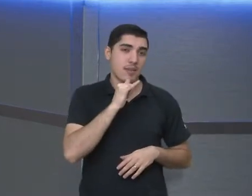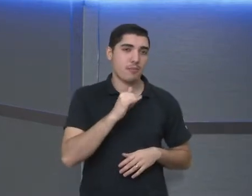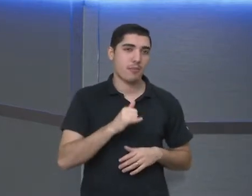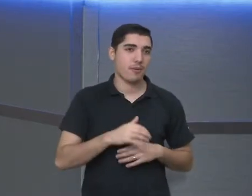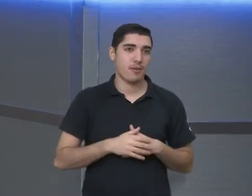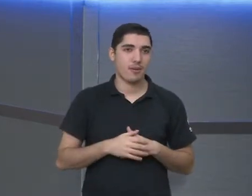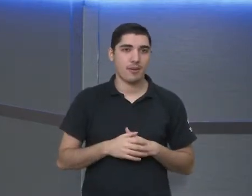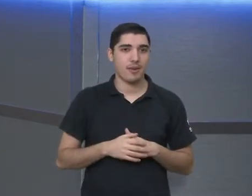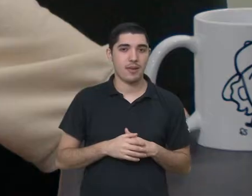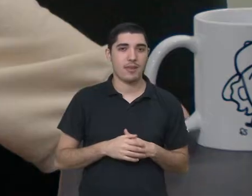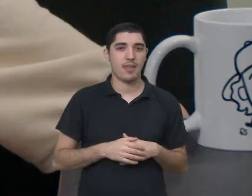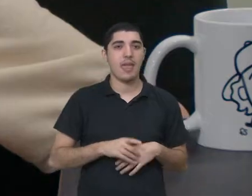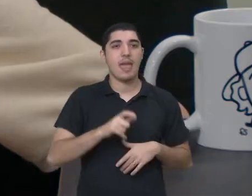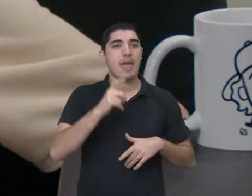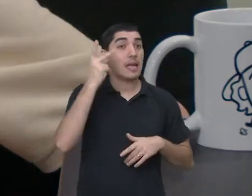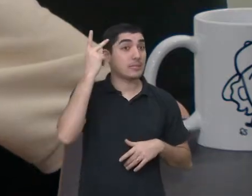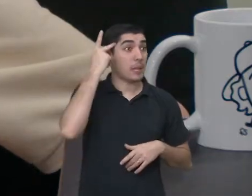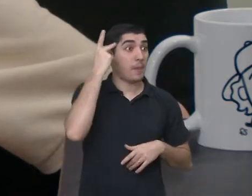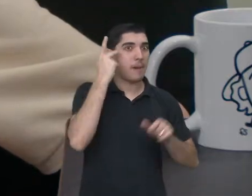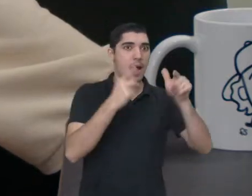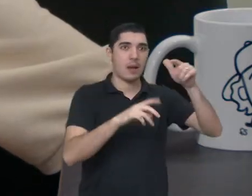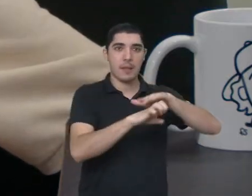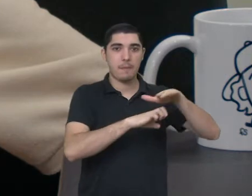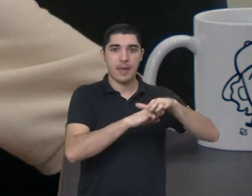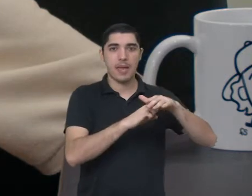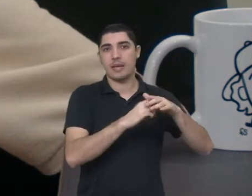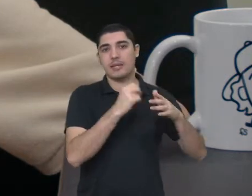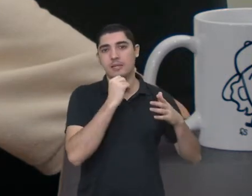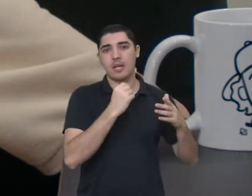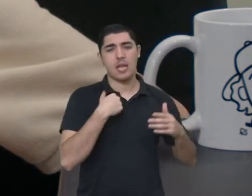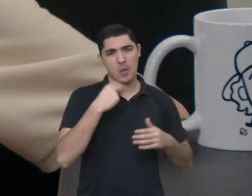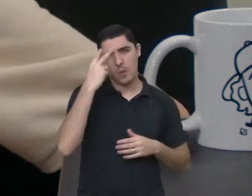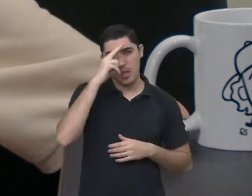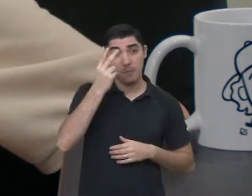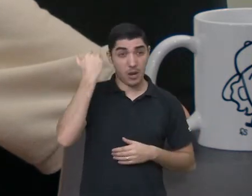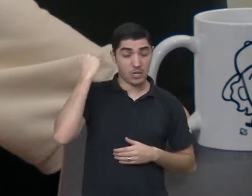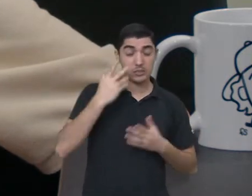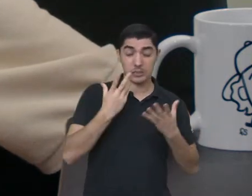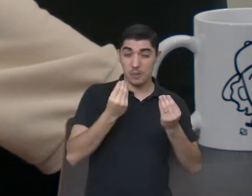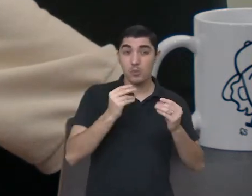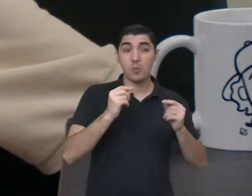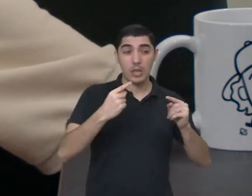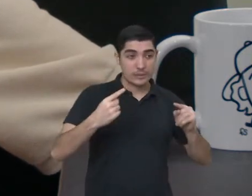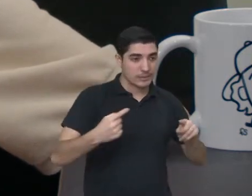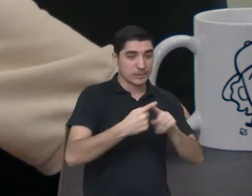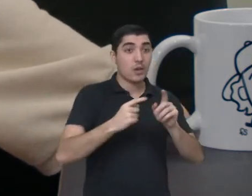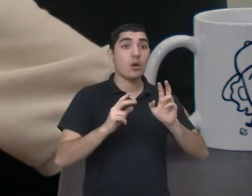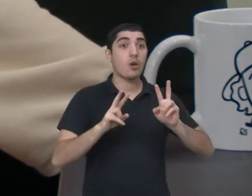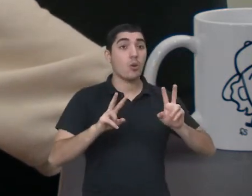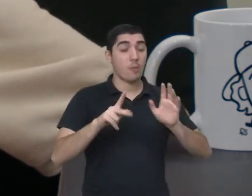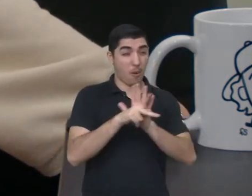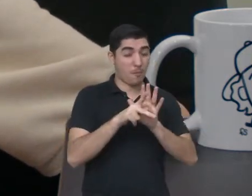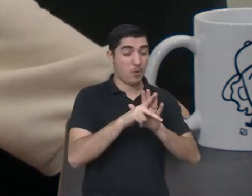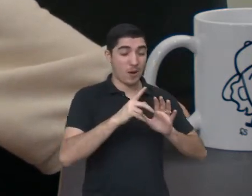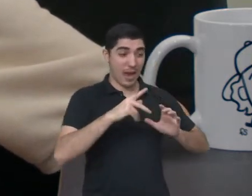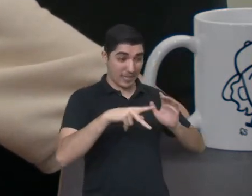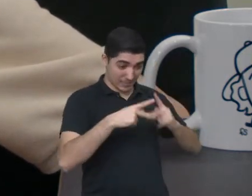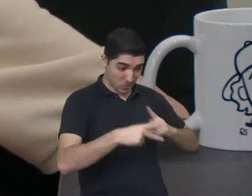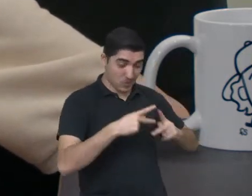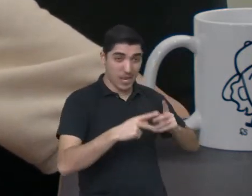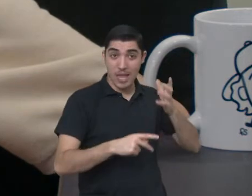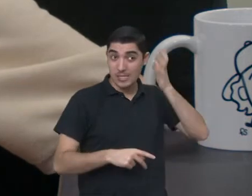tinha que trabalhar de gravata, tudo bonitinho. E era cansativo. Trabalhava das 6 às 9 e entrava outro locutor